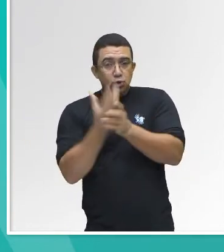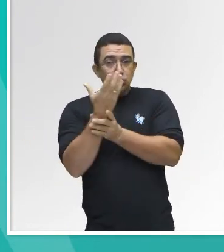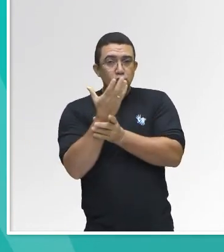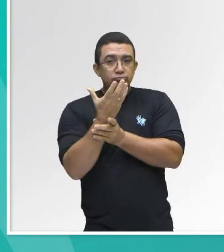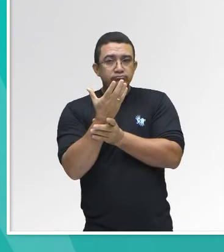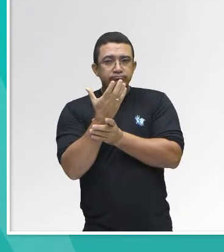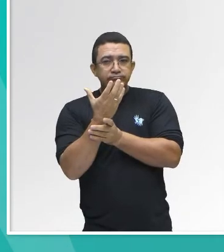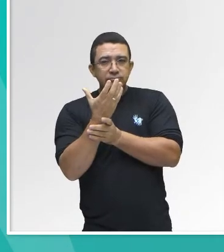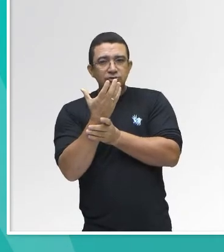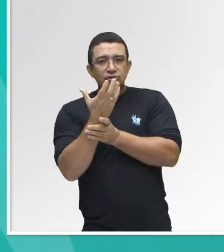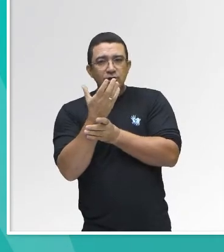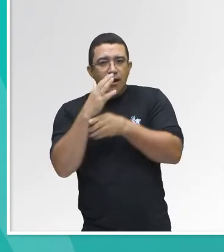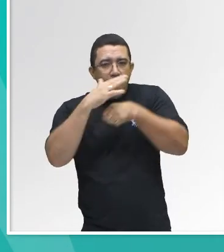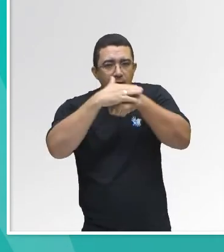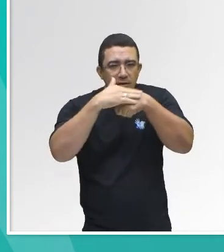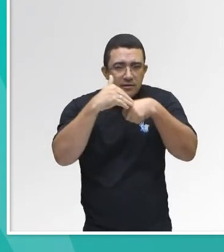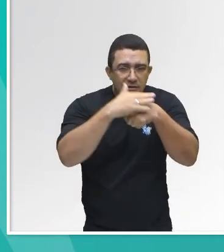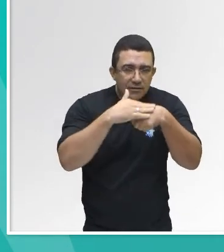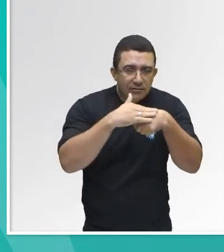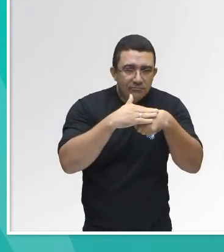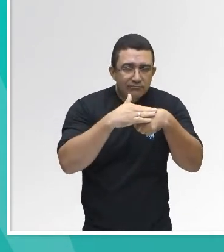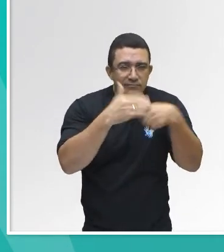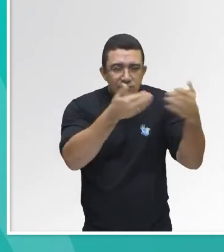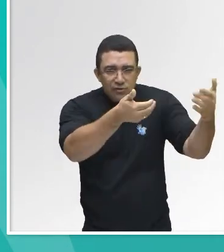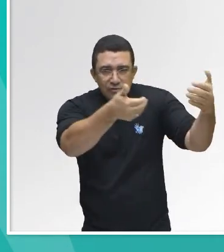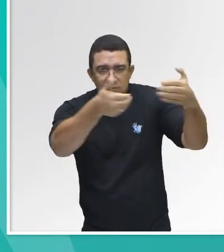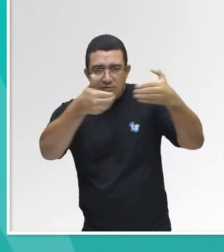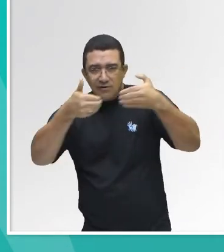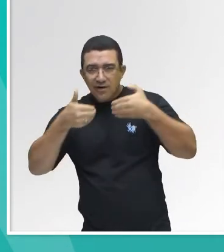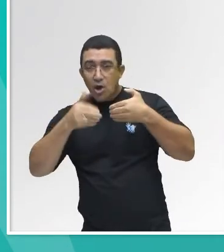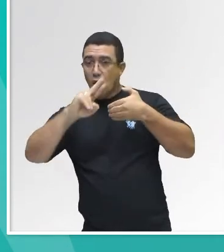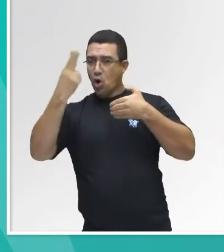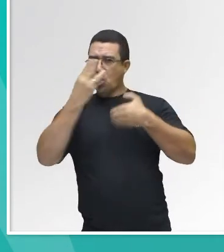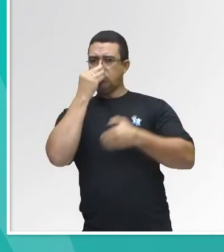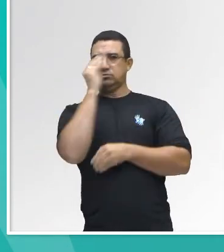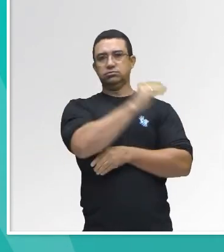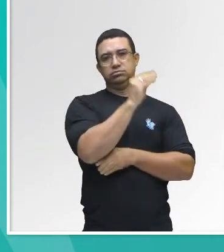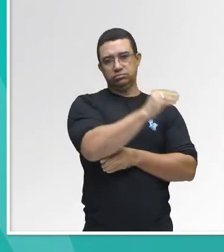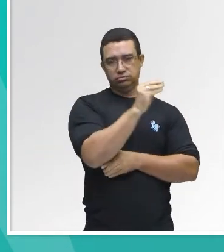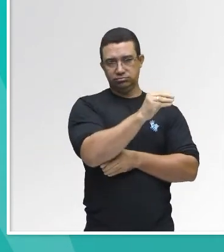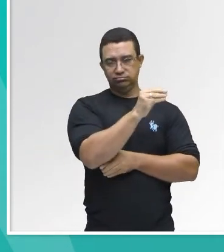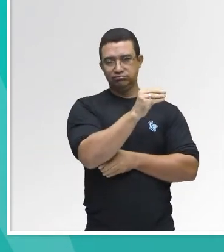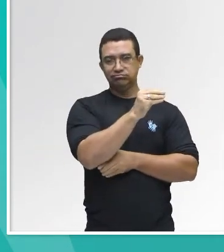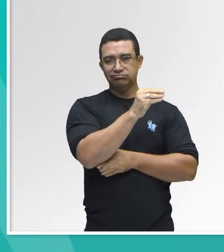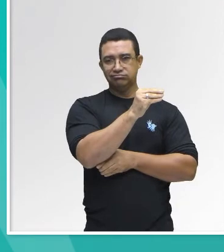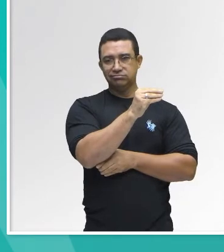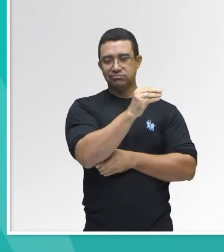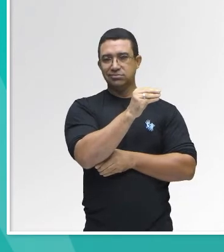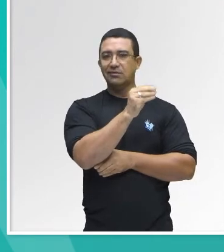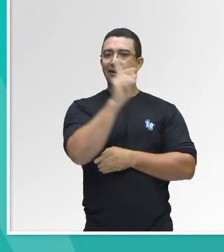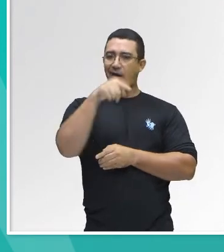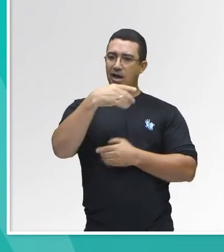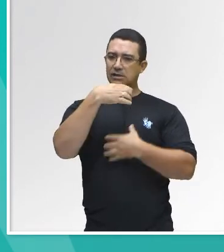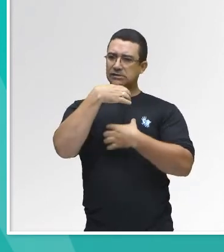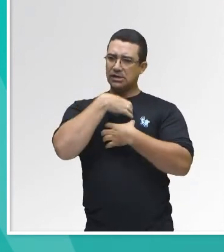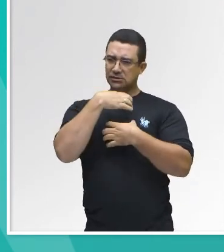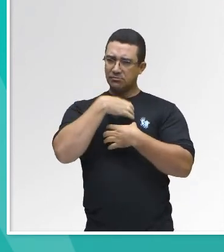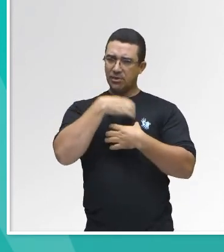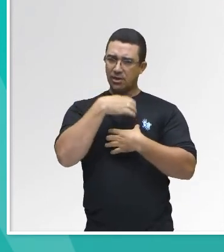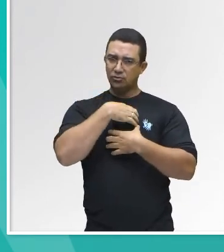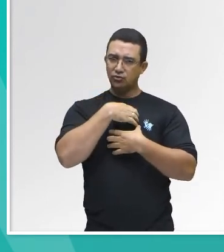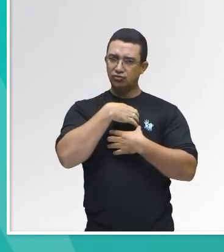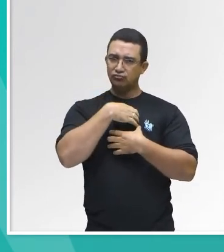Então, aqui, nesse caso, são argumentos que vão ser dirigidos, né,